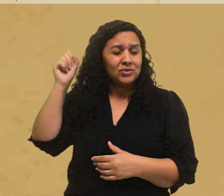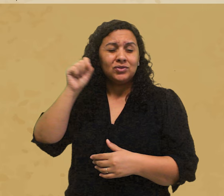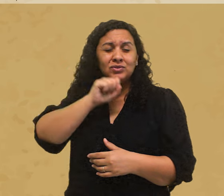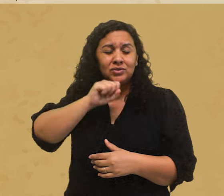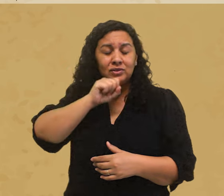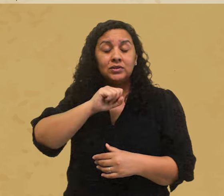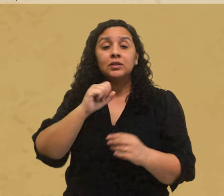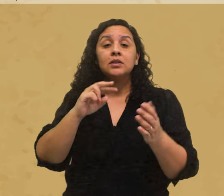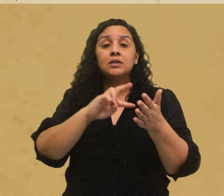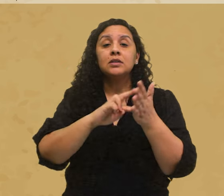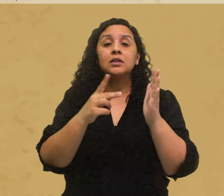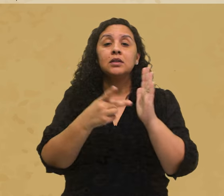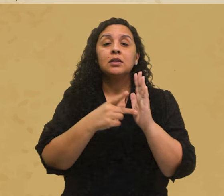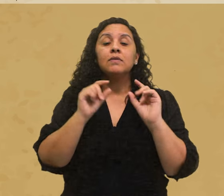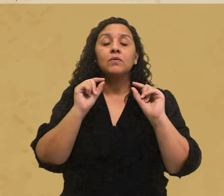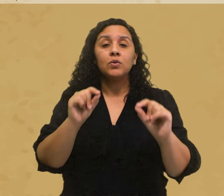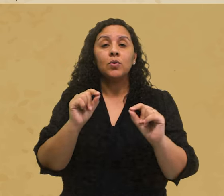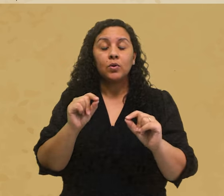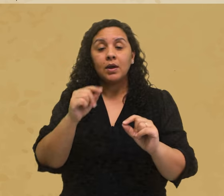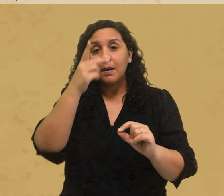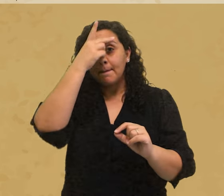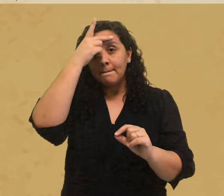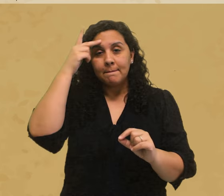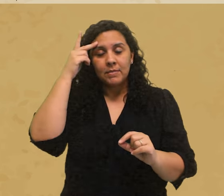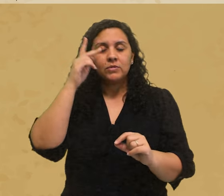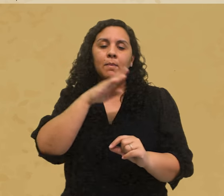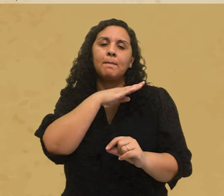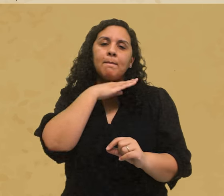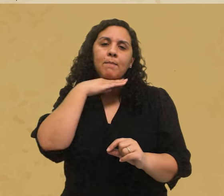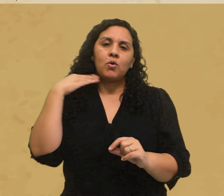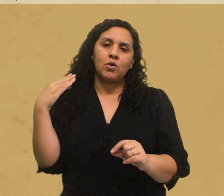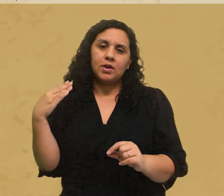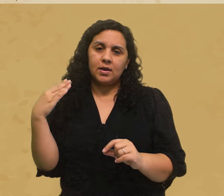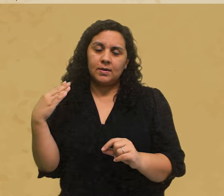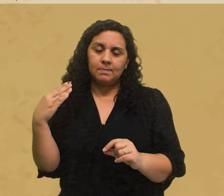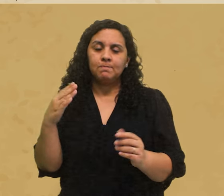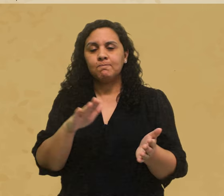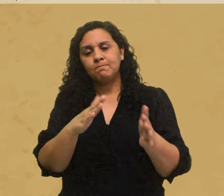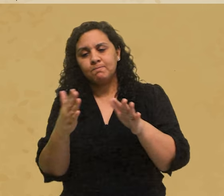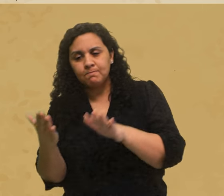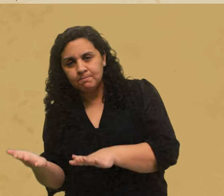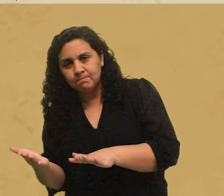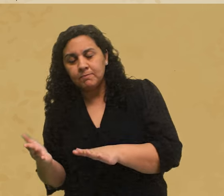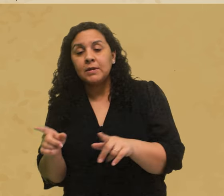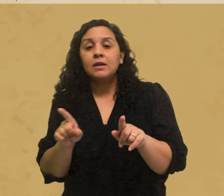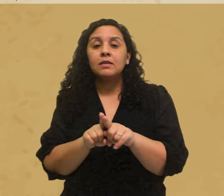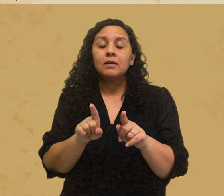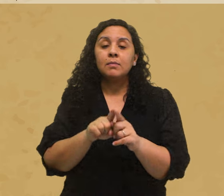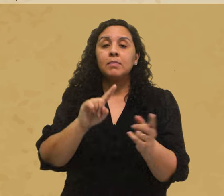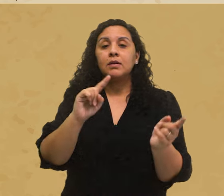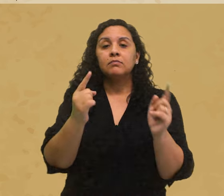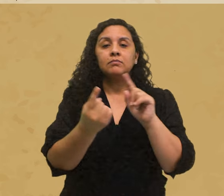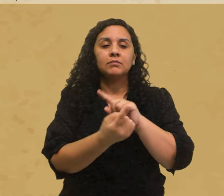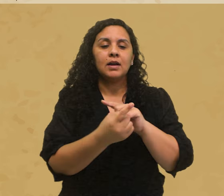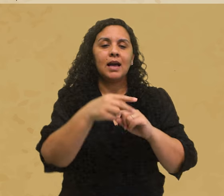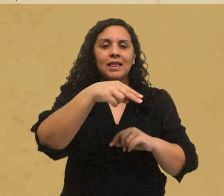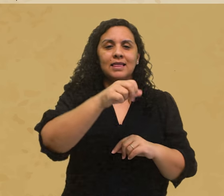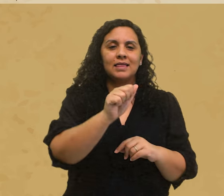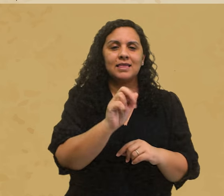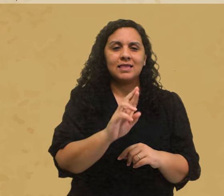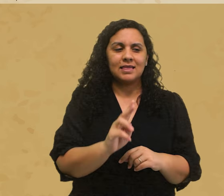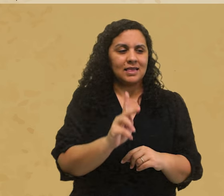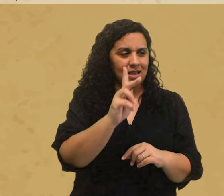ela significa encarquilhar ou morrer. Do outro lado,